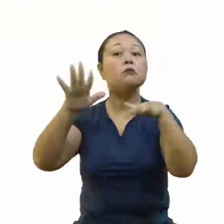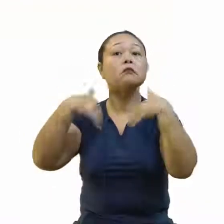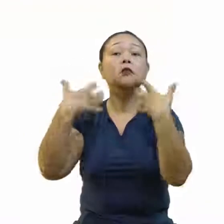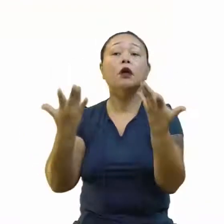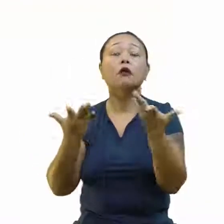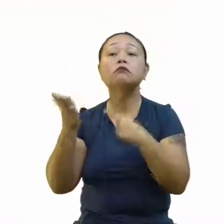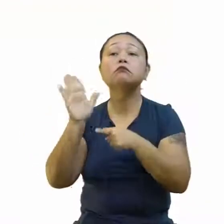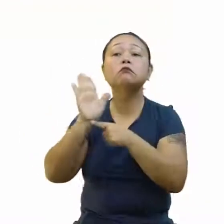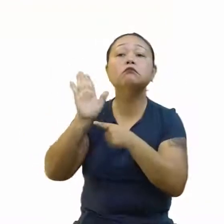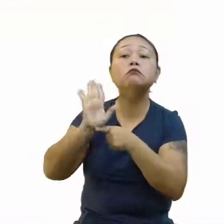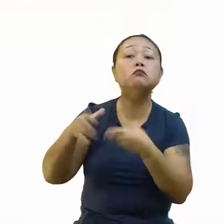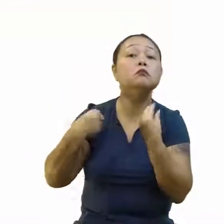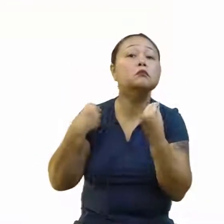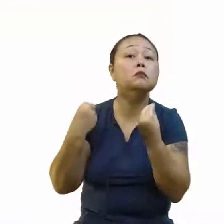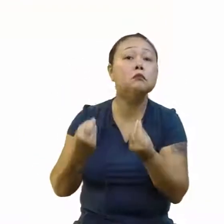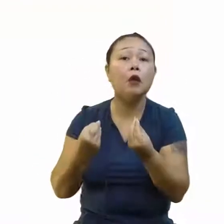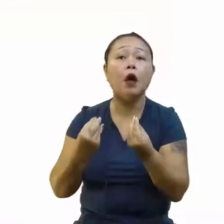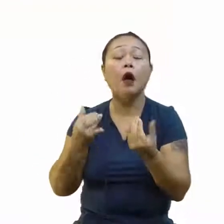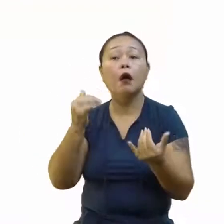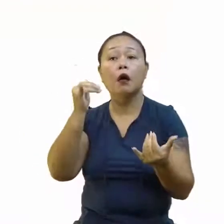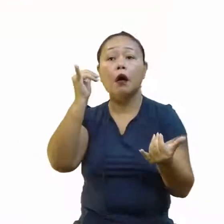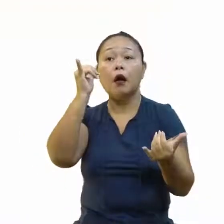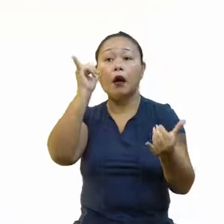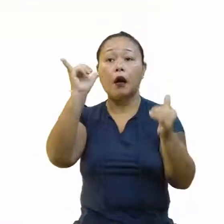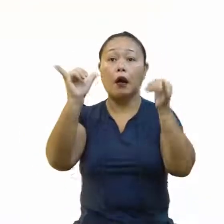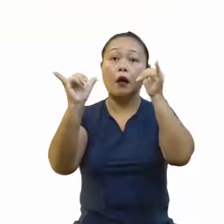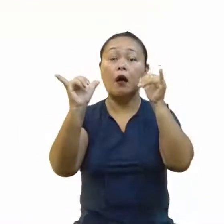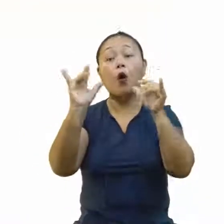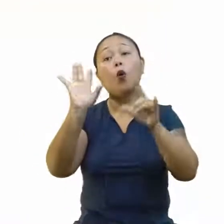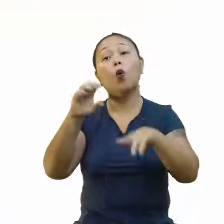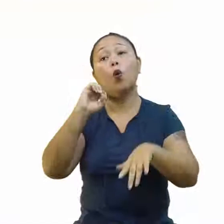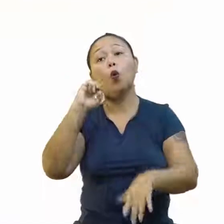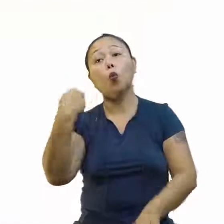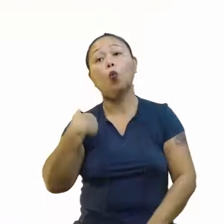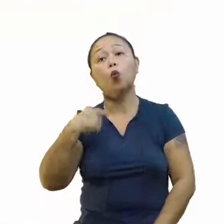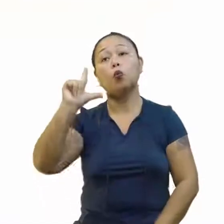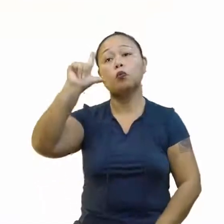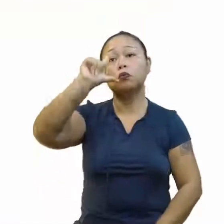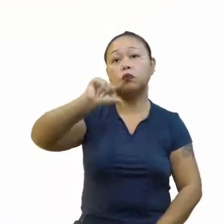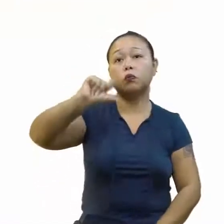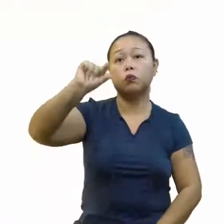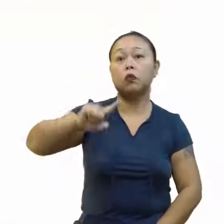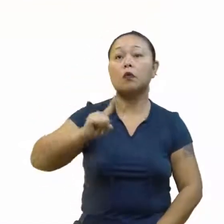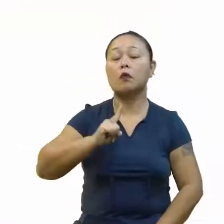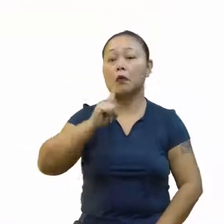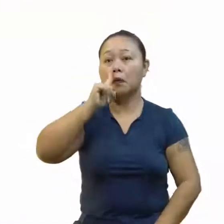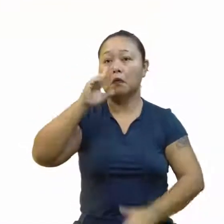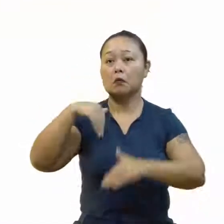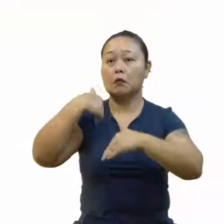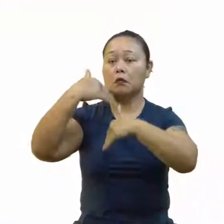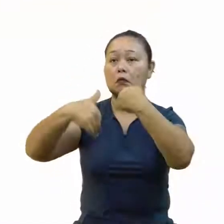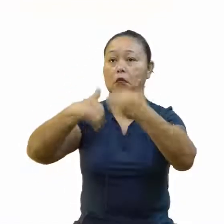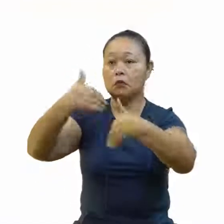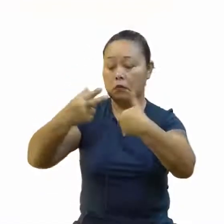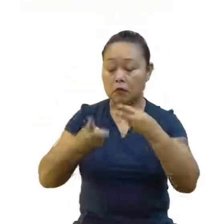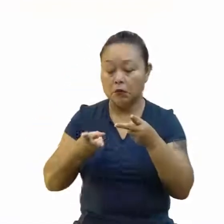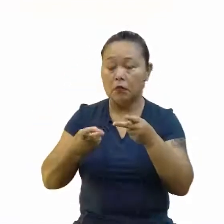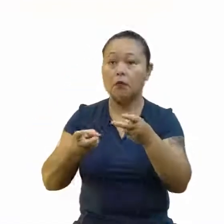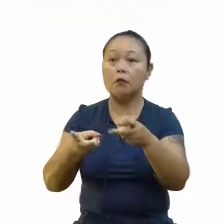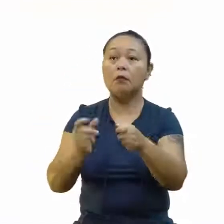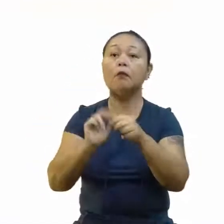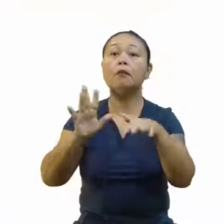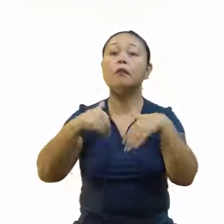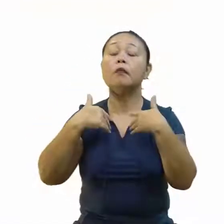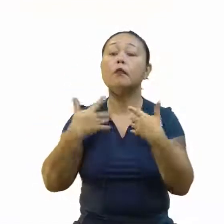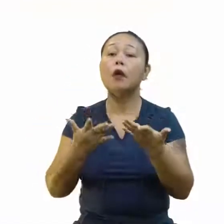quê, professora? Na prevenção e na redução do risco de desenvolvimento do câncer. E aí,